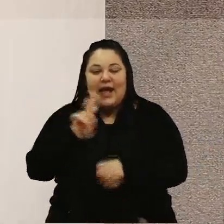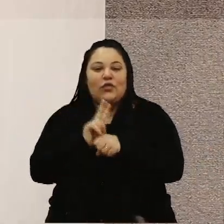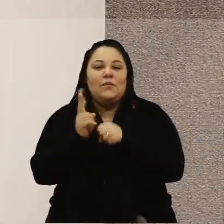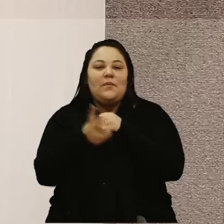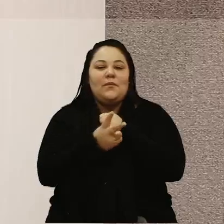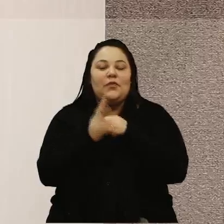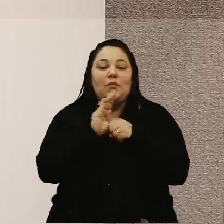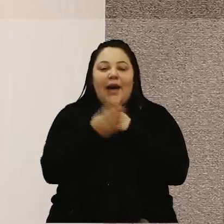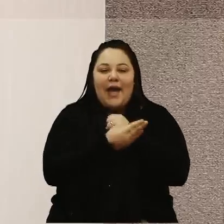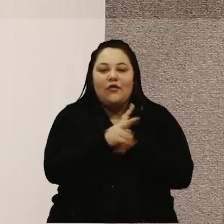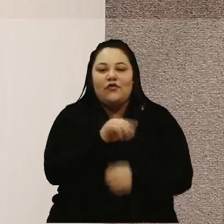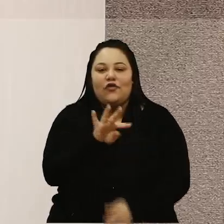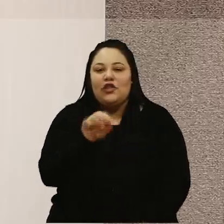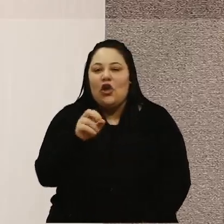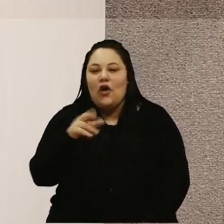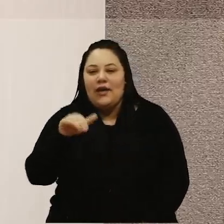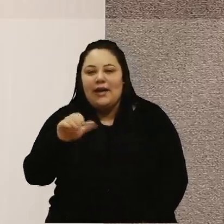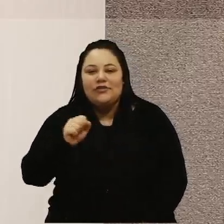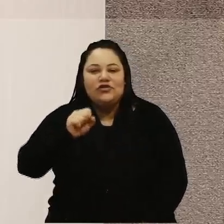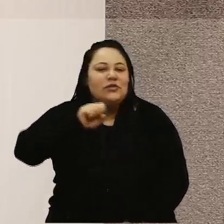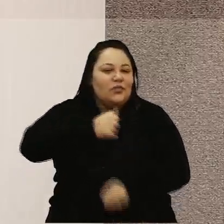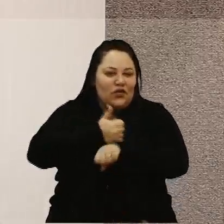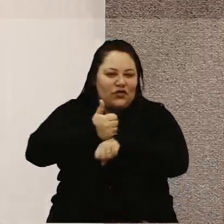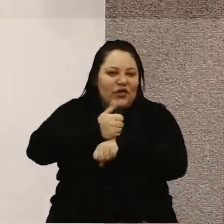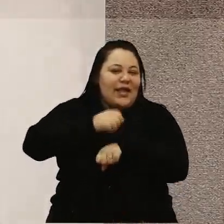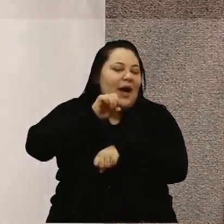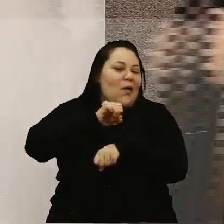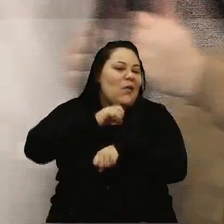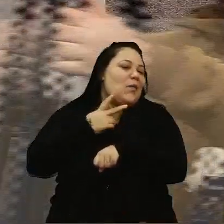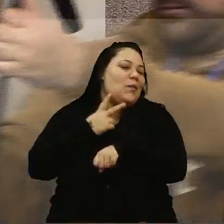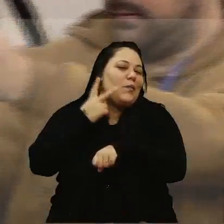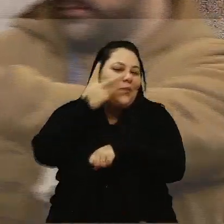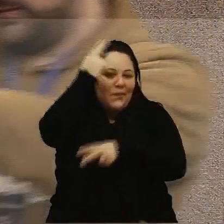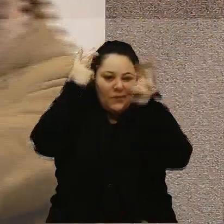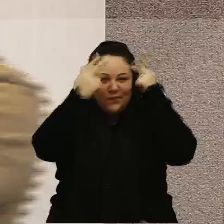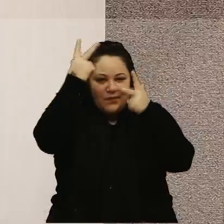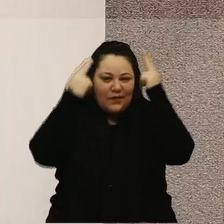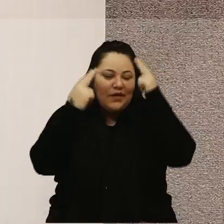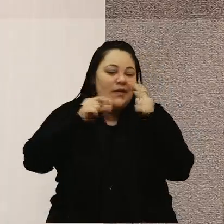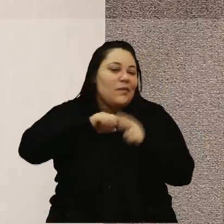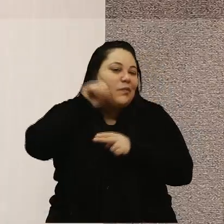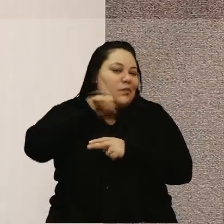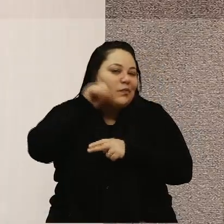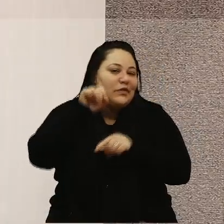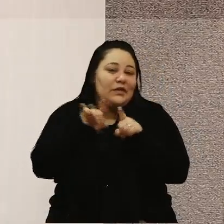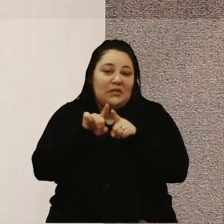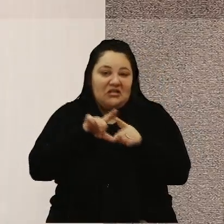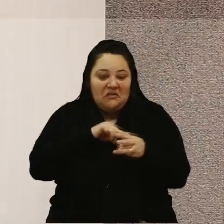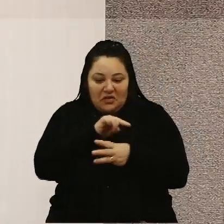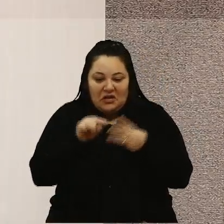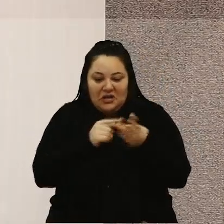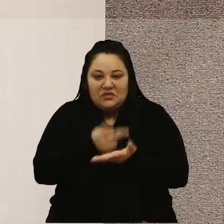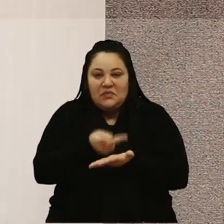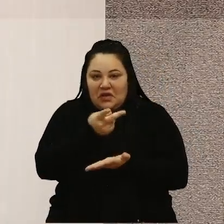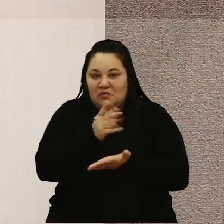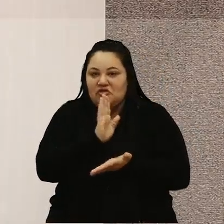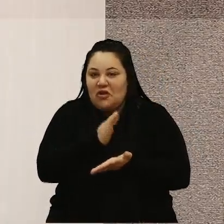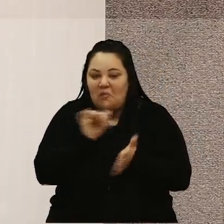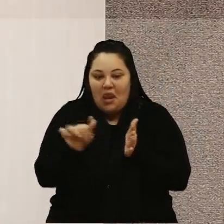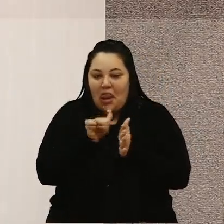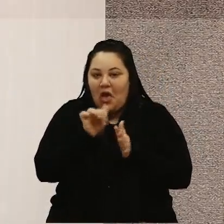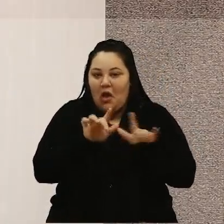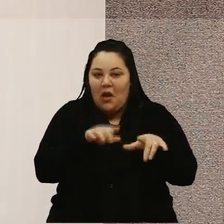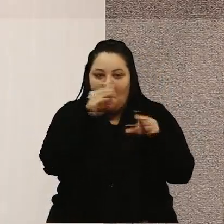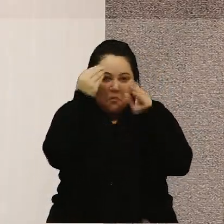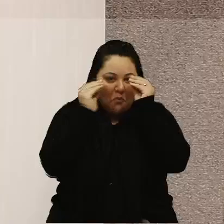como destaque em 3 categorias aqui, com o primeiro lugar, melhor salão de noivas, melhor cabeleireiro e melhor barbearia, e também em